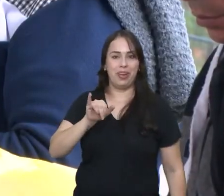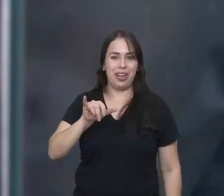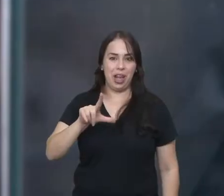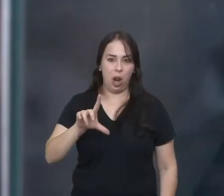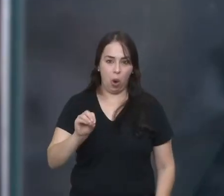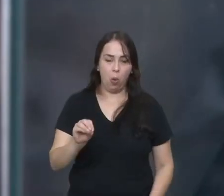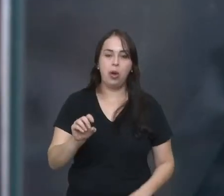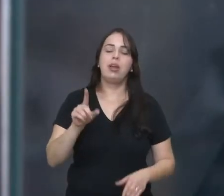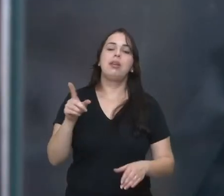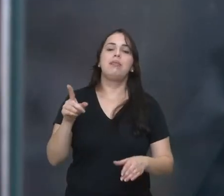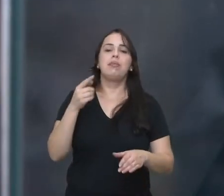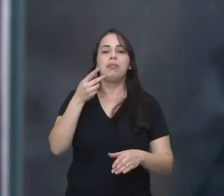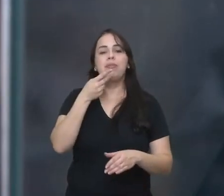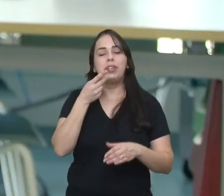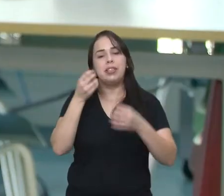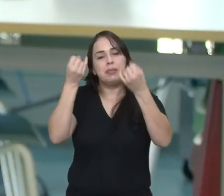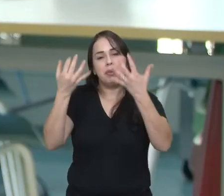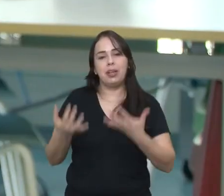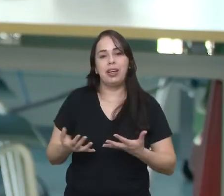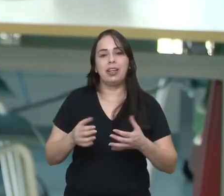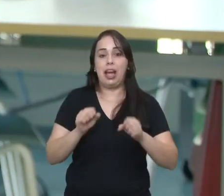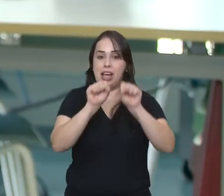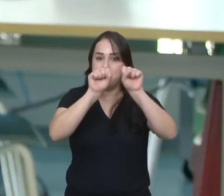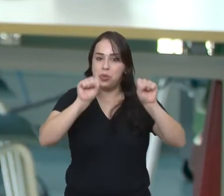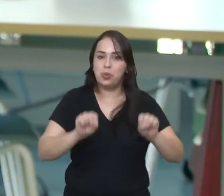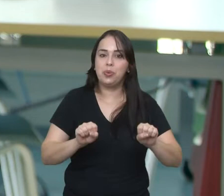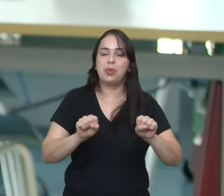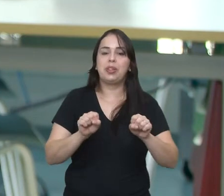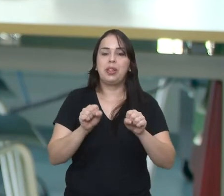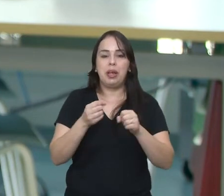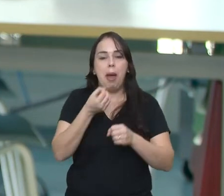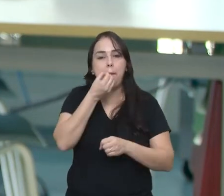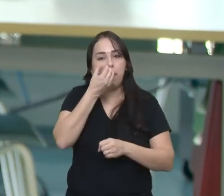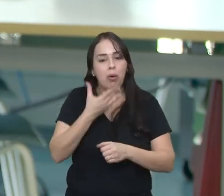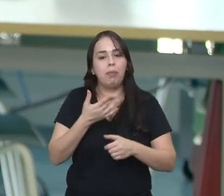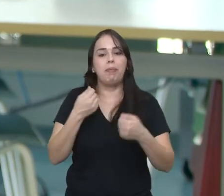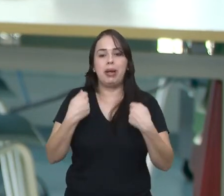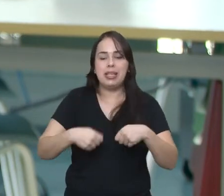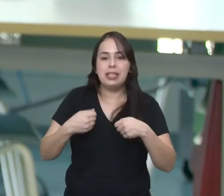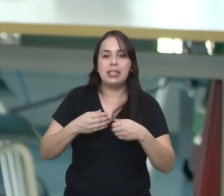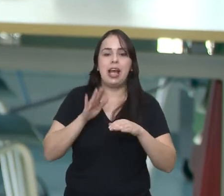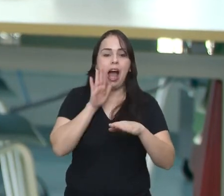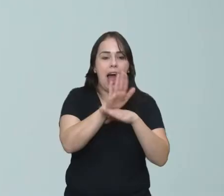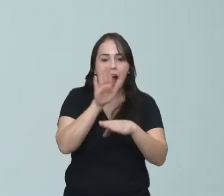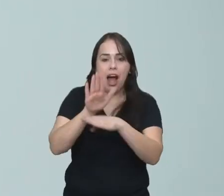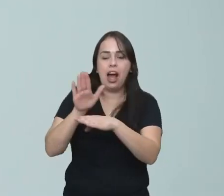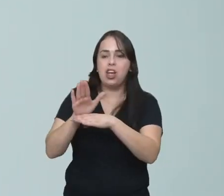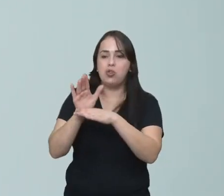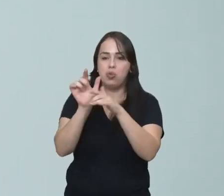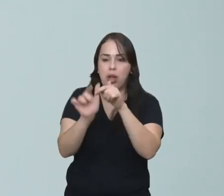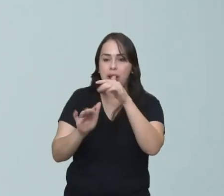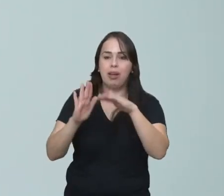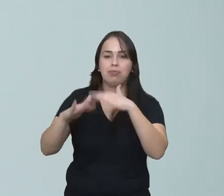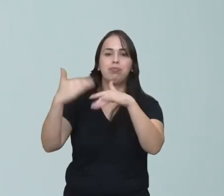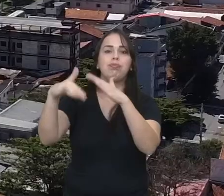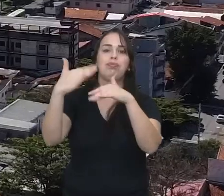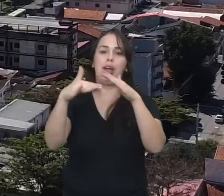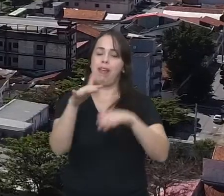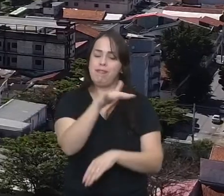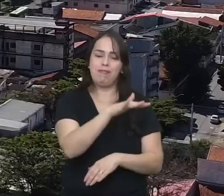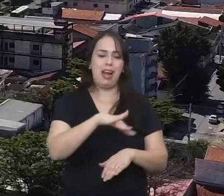anos, é o que garante Murilo. Para ele, a infraestrutura de comunicação é um bem público que, se bem